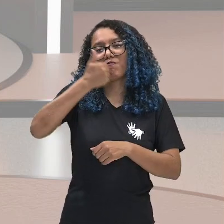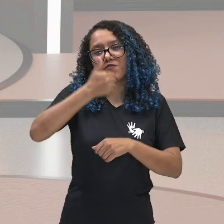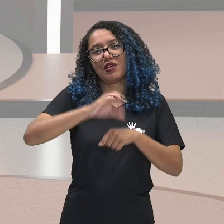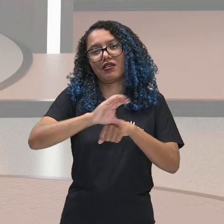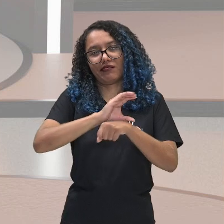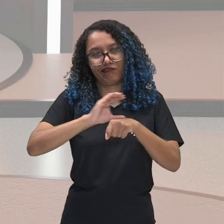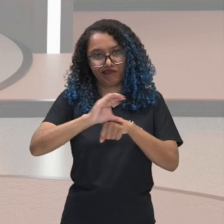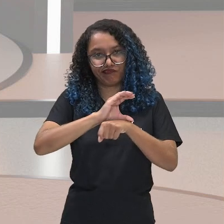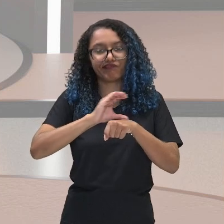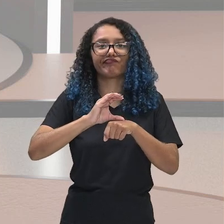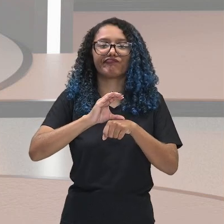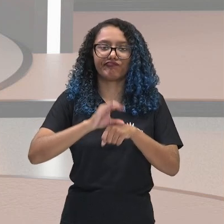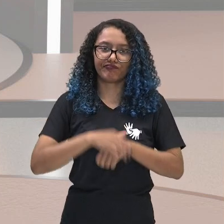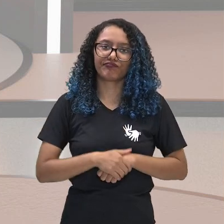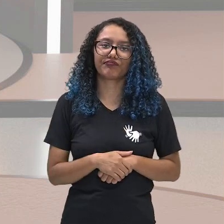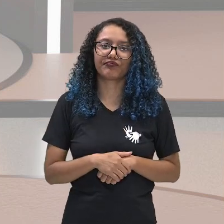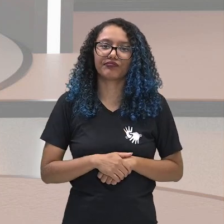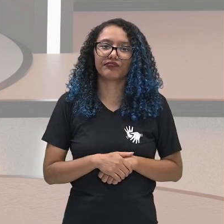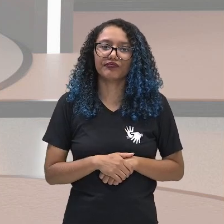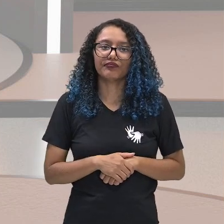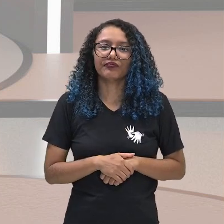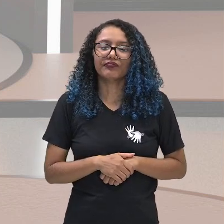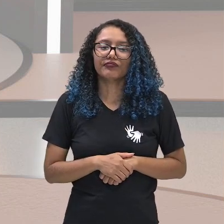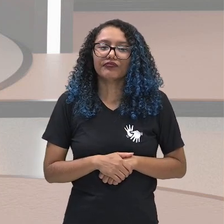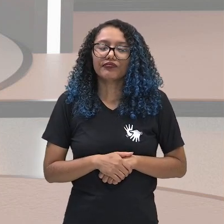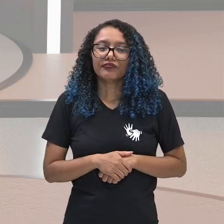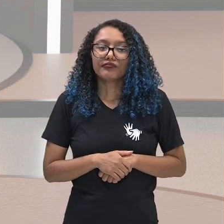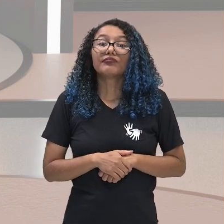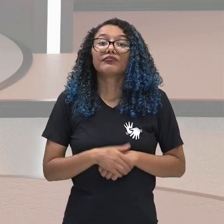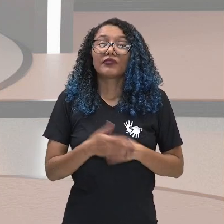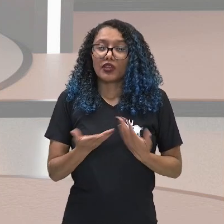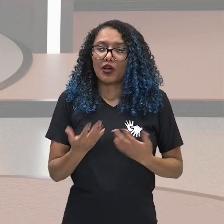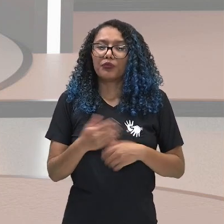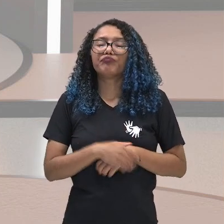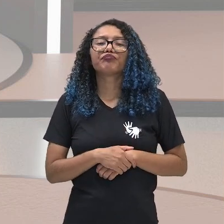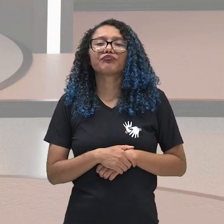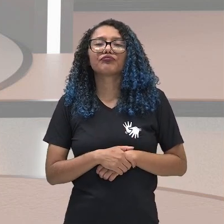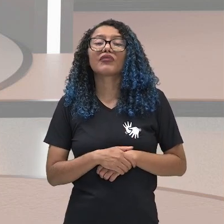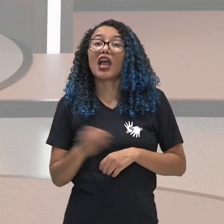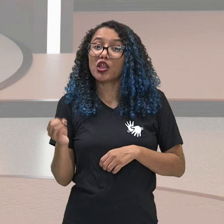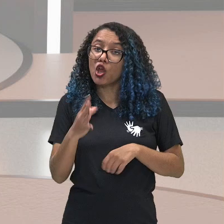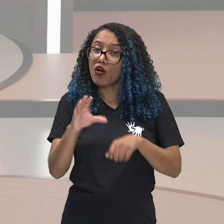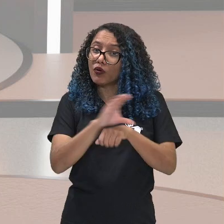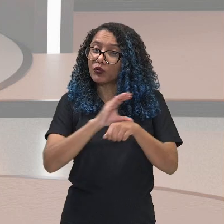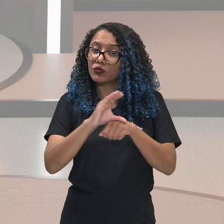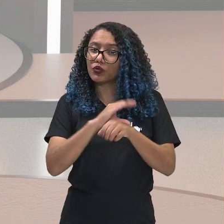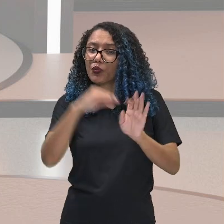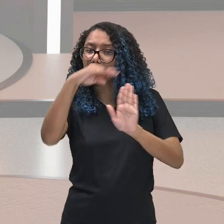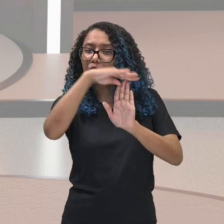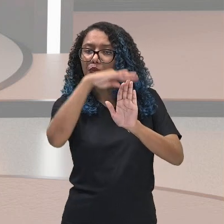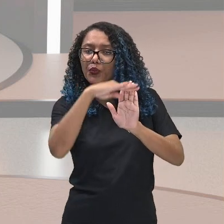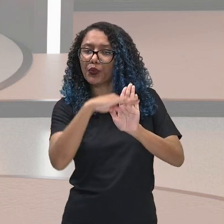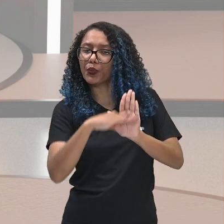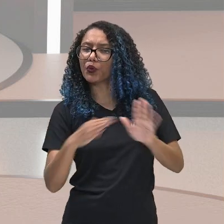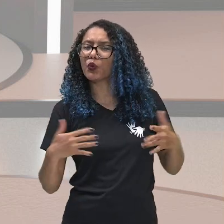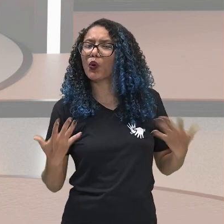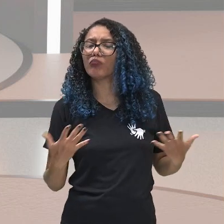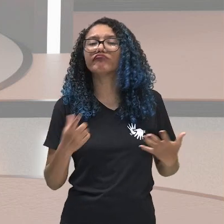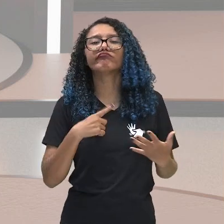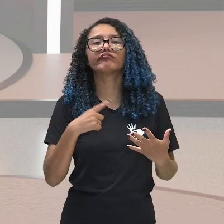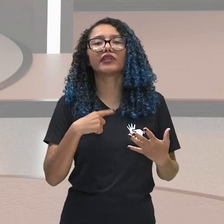Constituição. Então, nesta Constituição aí, né, de 1824, foram estabelecidos o quê?